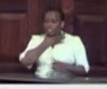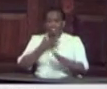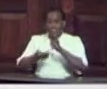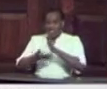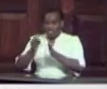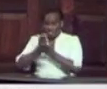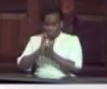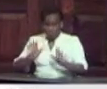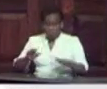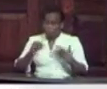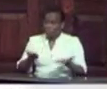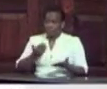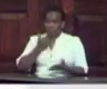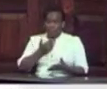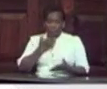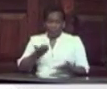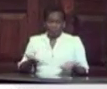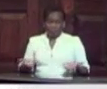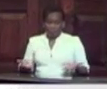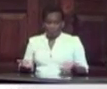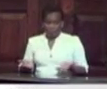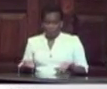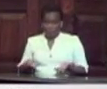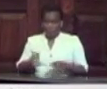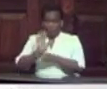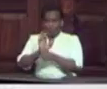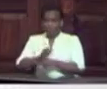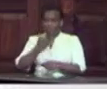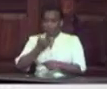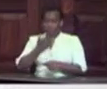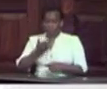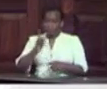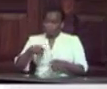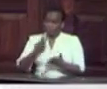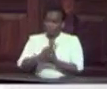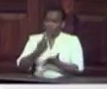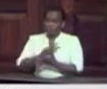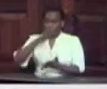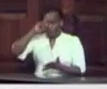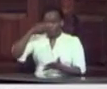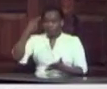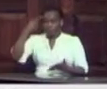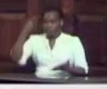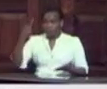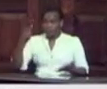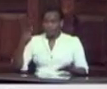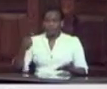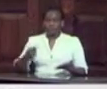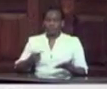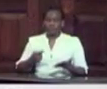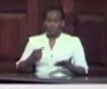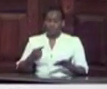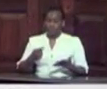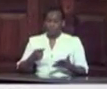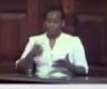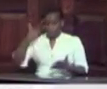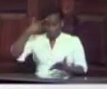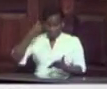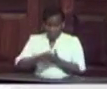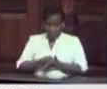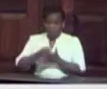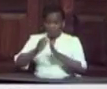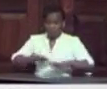crise, mas não será assim que nós vamos sair da crise. É um equívoco imaginar que a